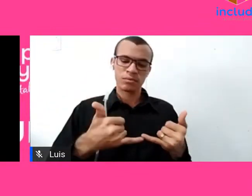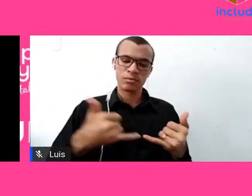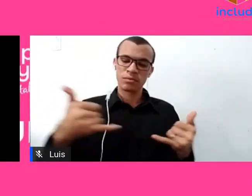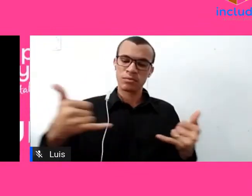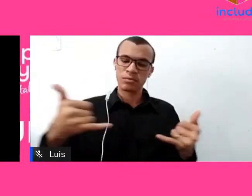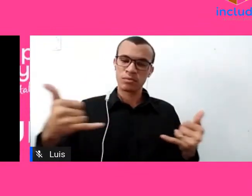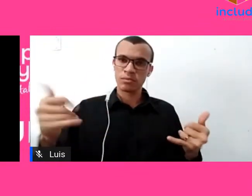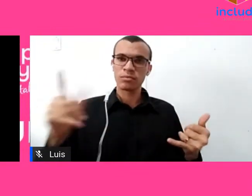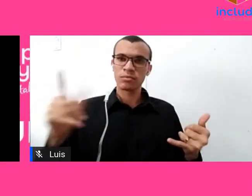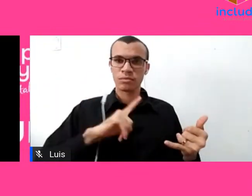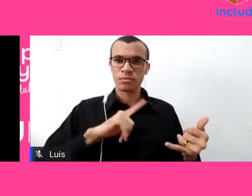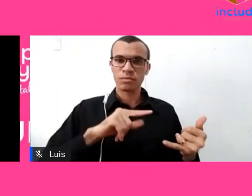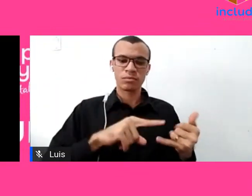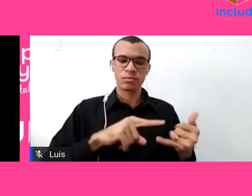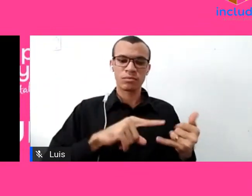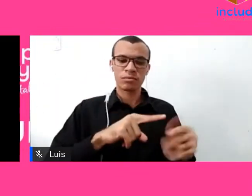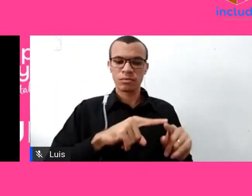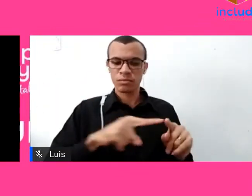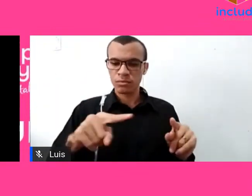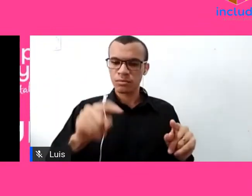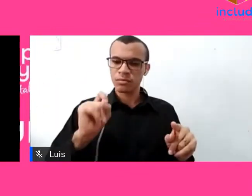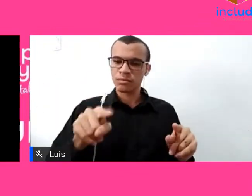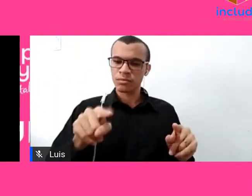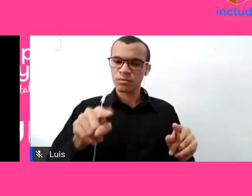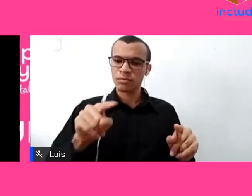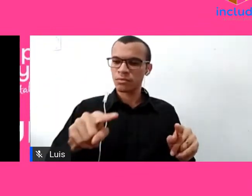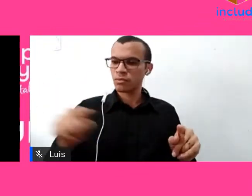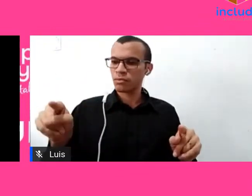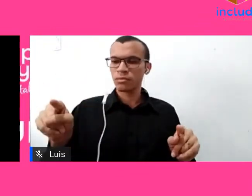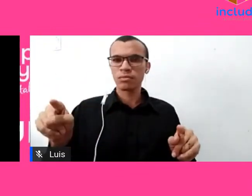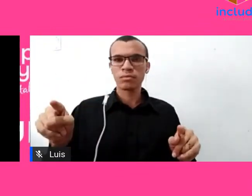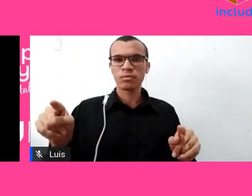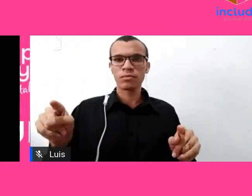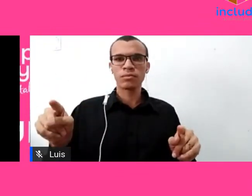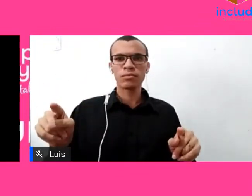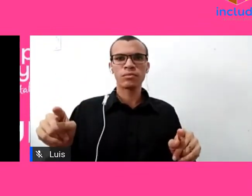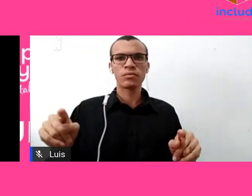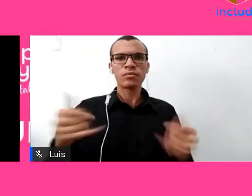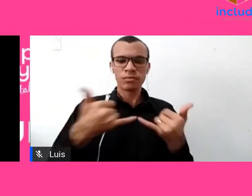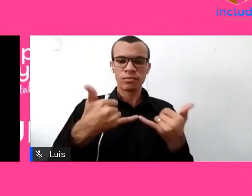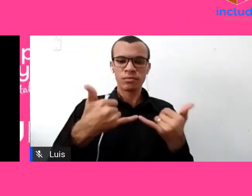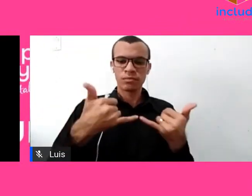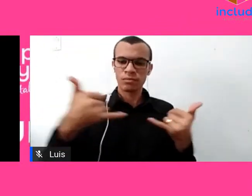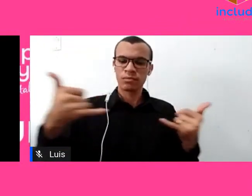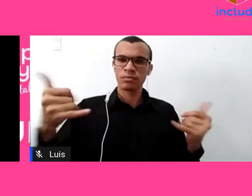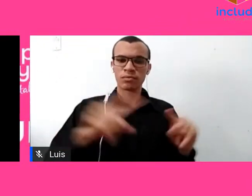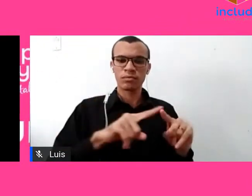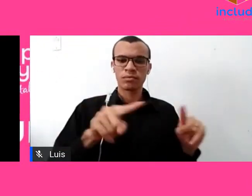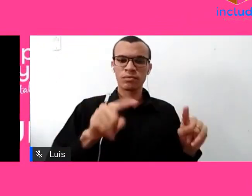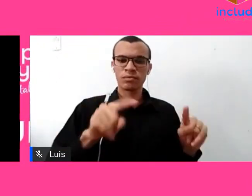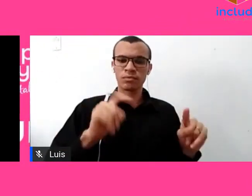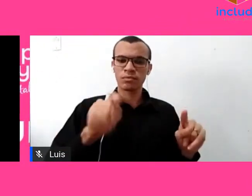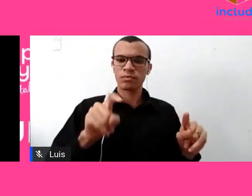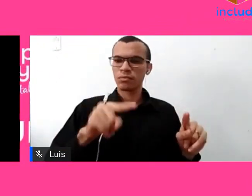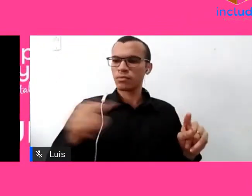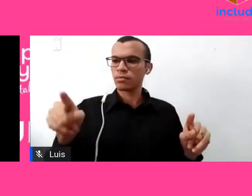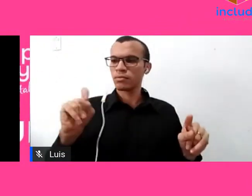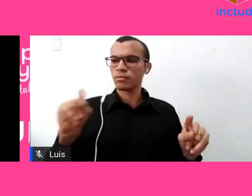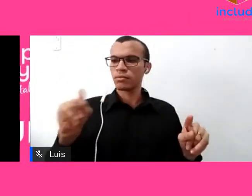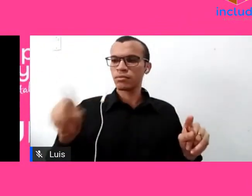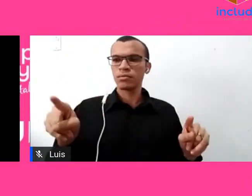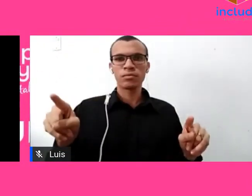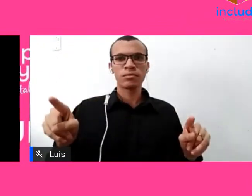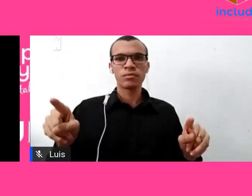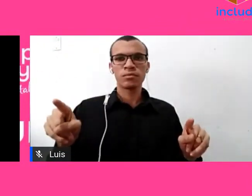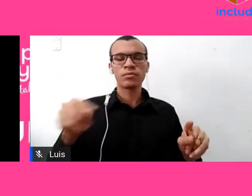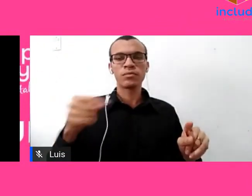traço, ponto, traço. Então, essa linha, traço, ponto, traço, eu vou riscar